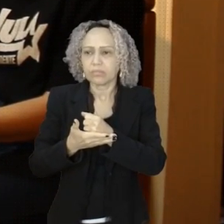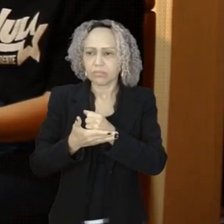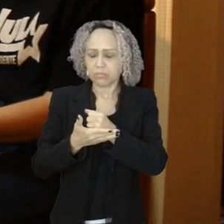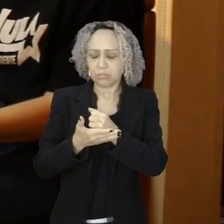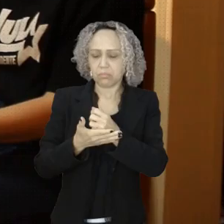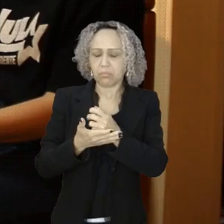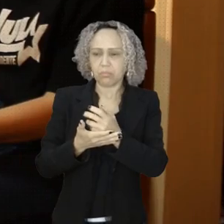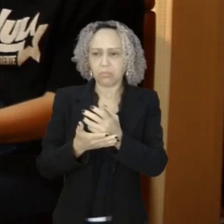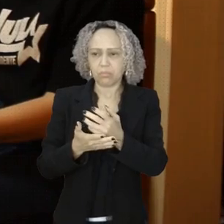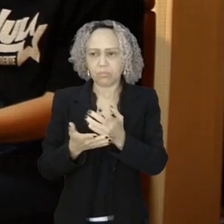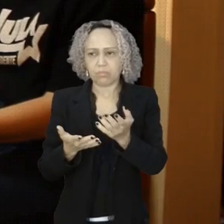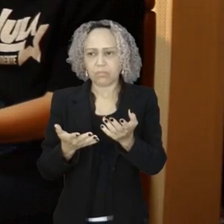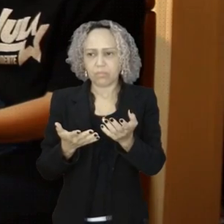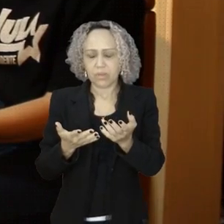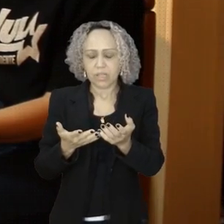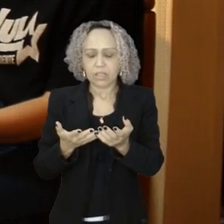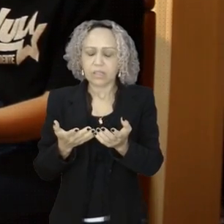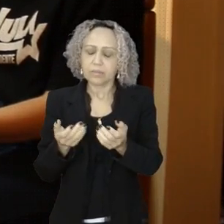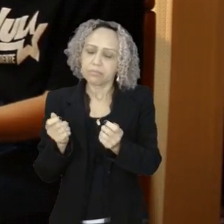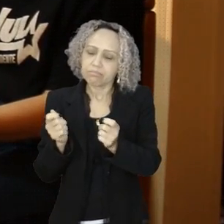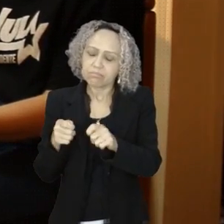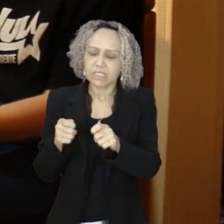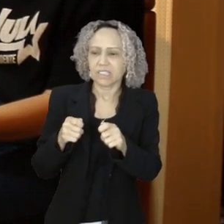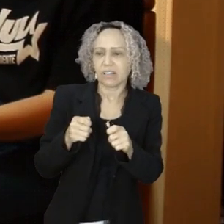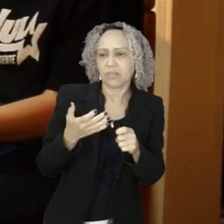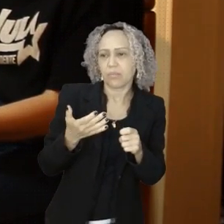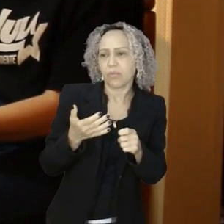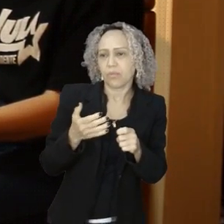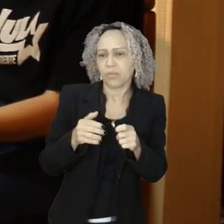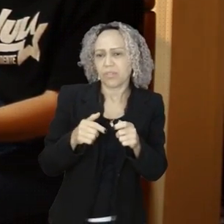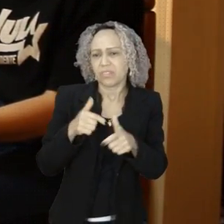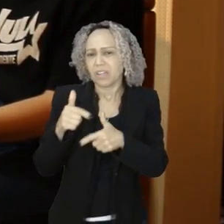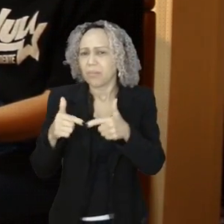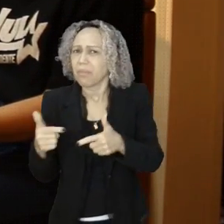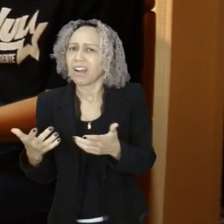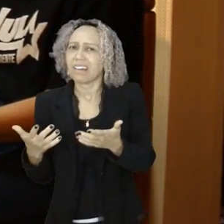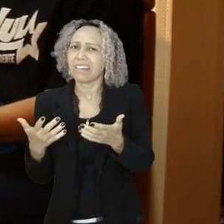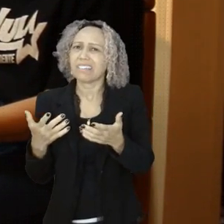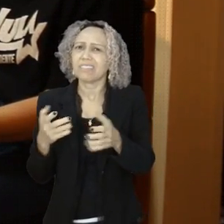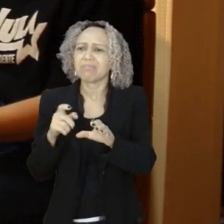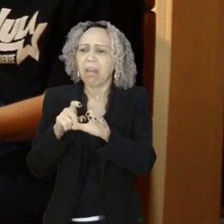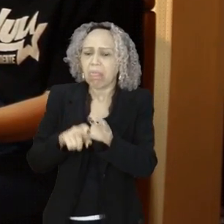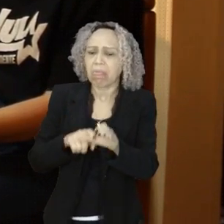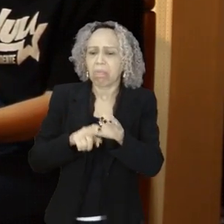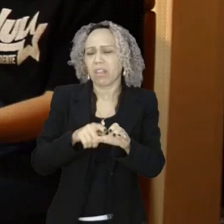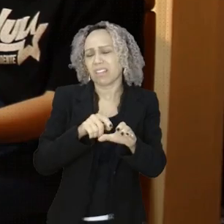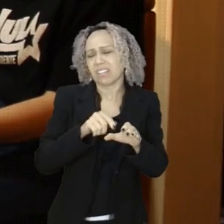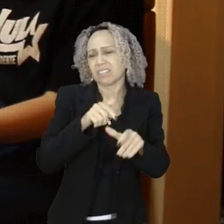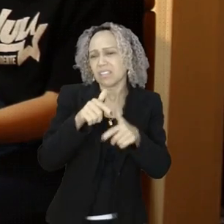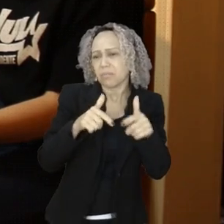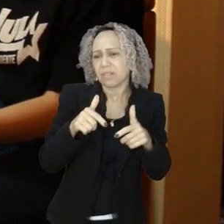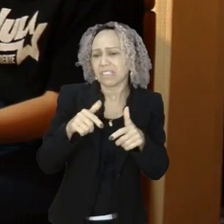dependente do emprego, do trabalho, né, mal remunerado, sem...